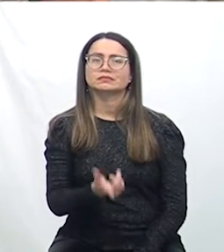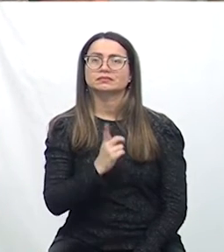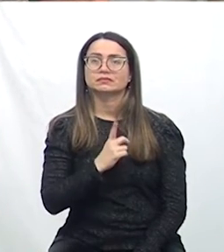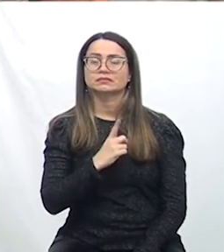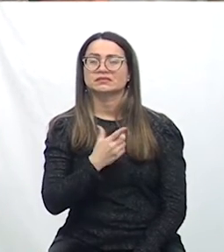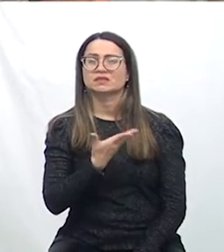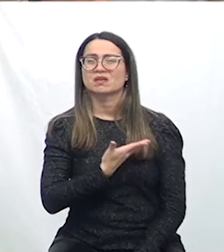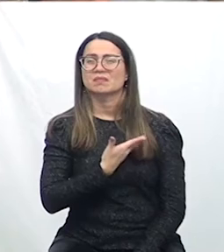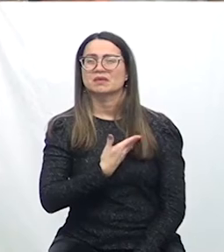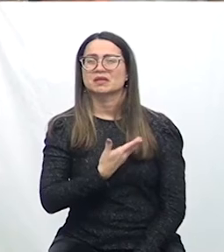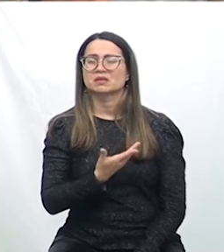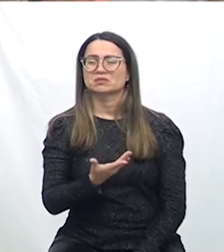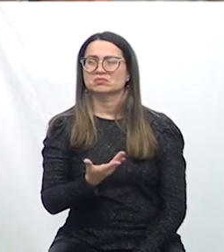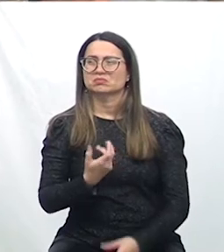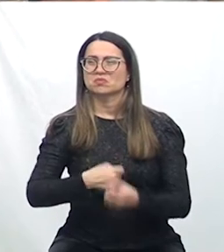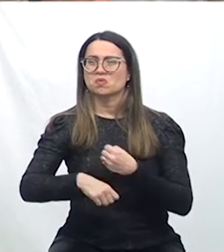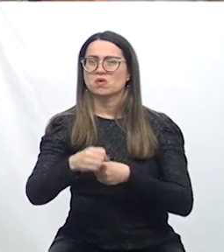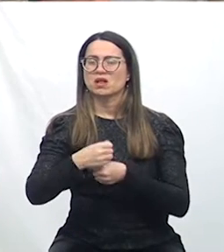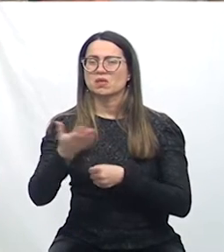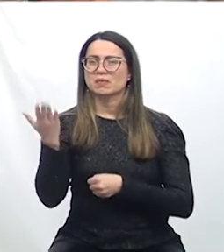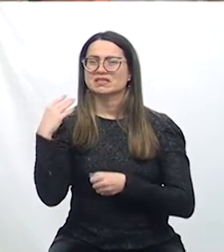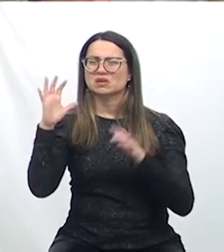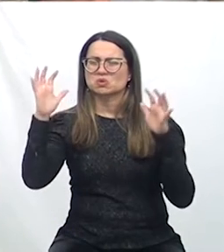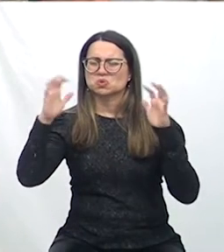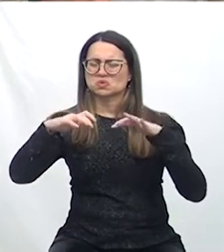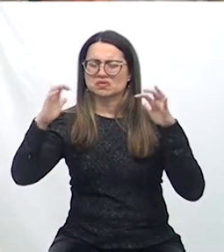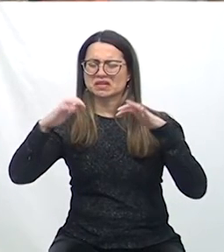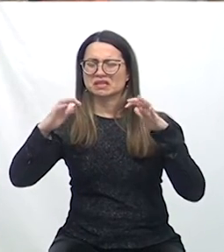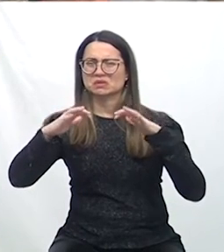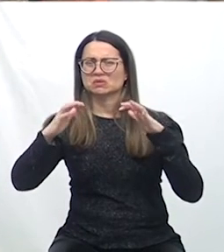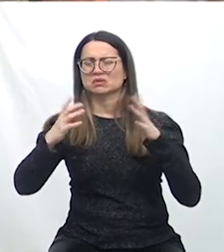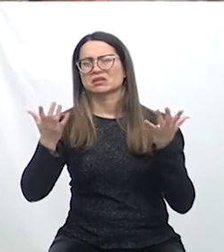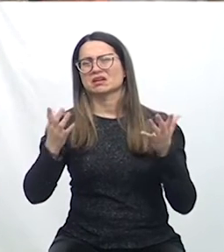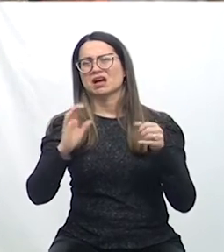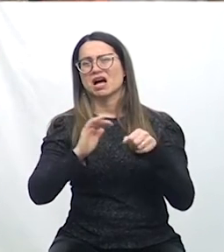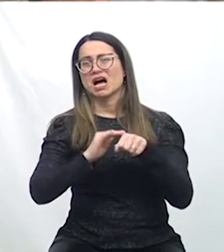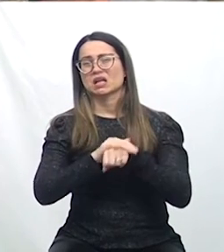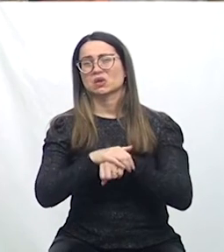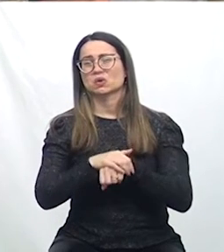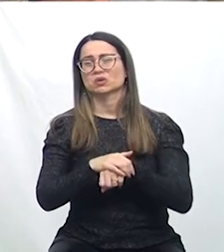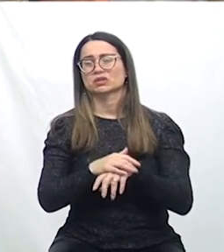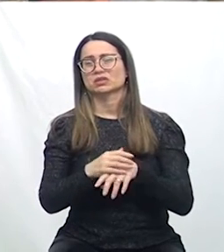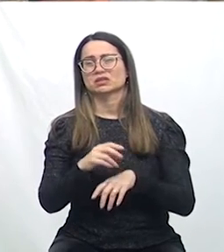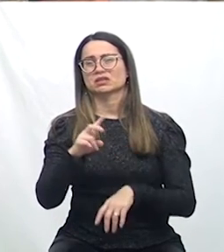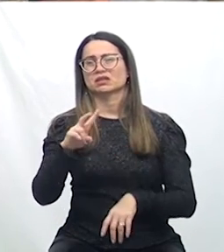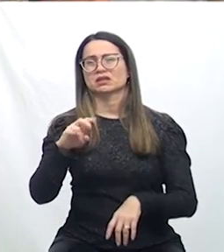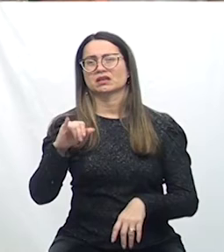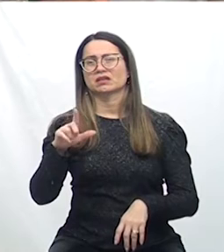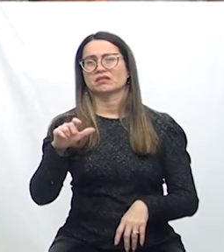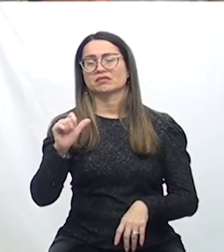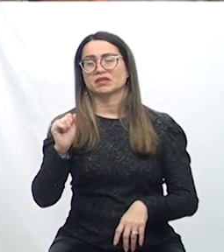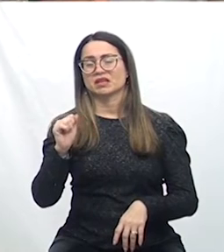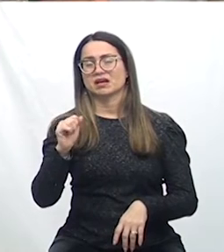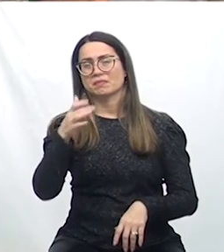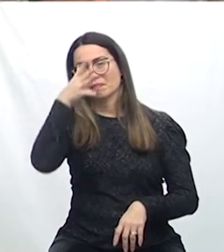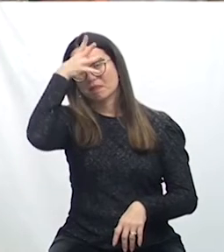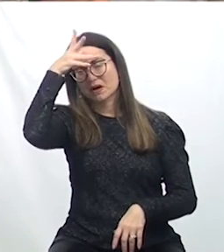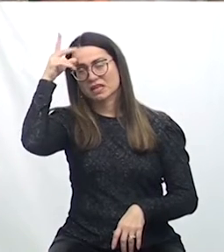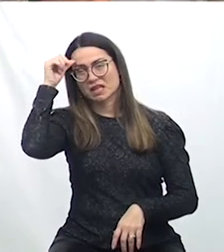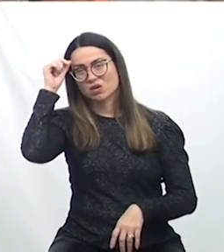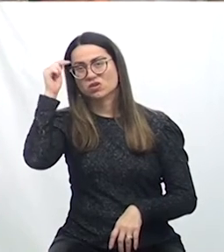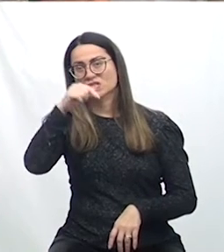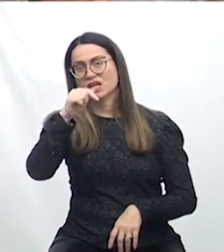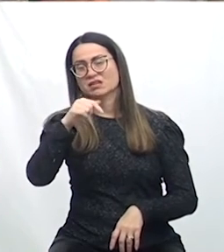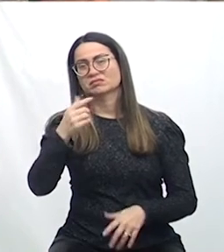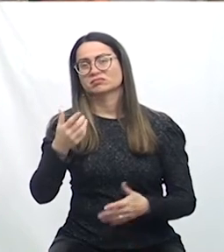ano passado, estava chovendo, a sinalização não tem, à noite, lá na Vila Manaus, deixou 3 filhos, rapaz